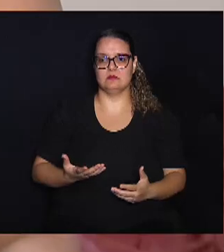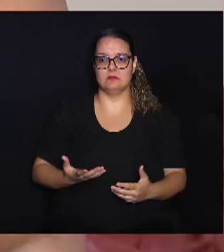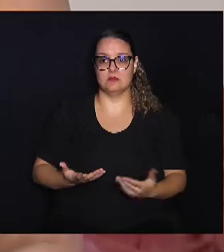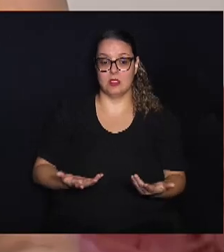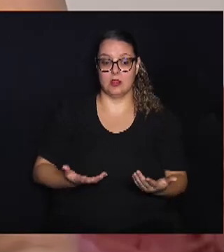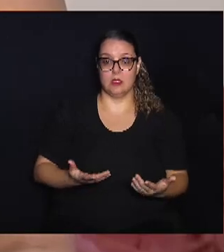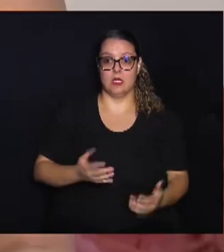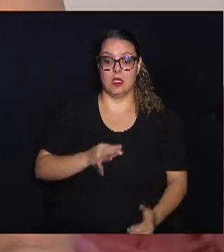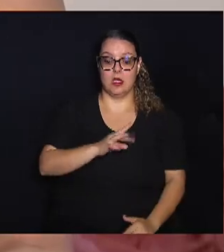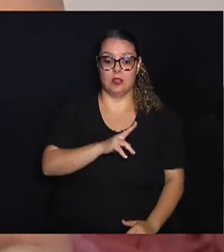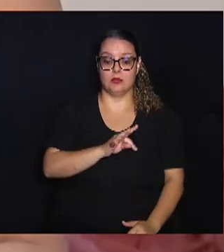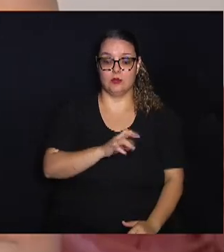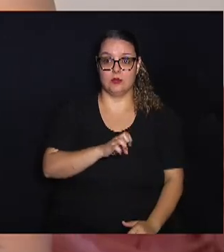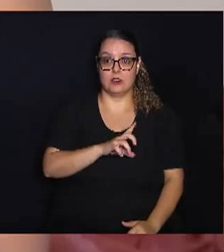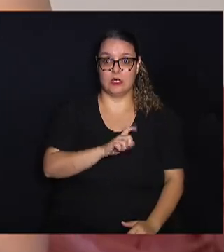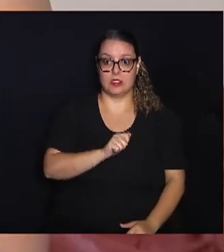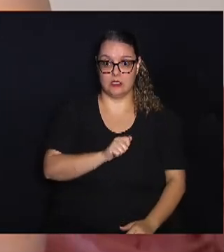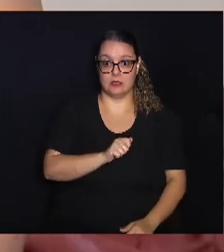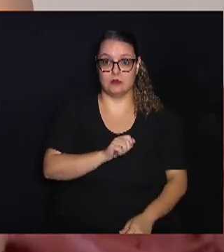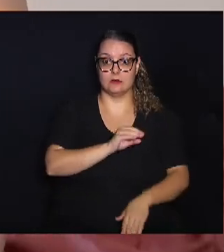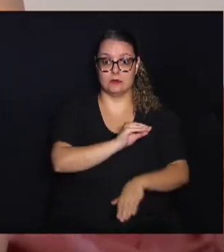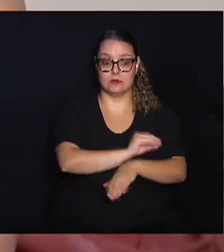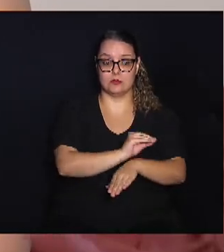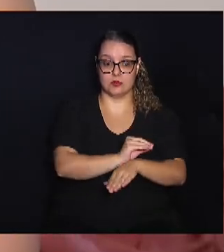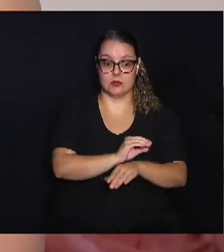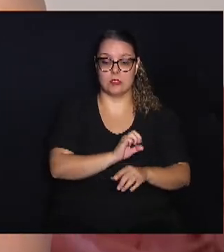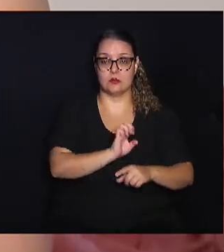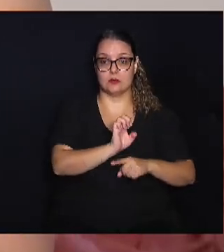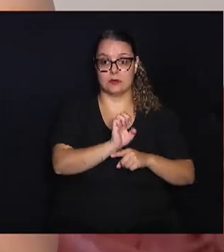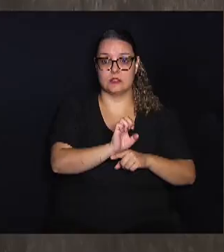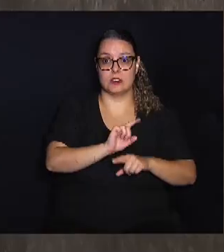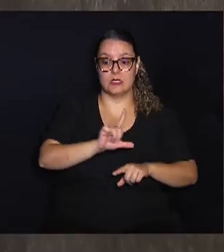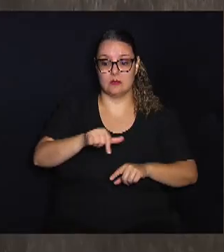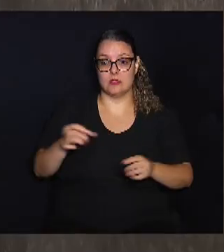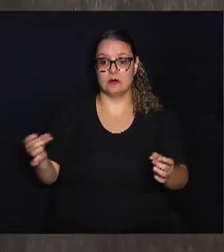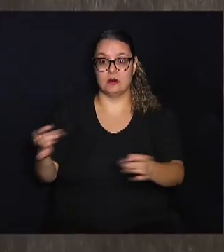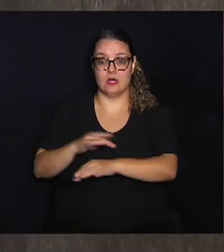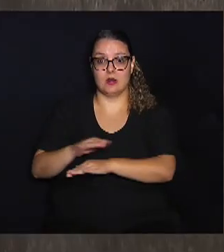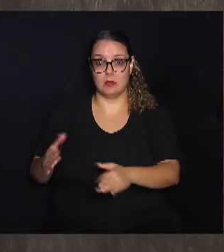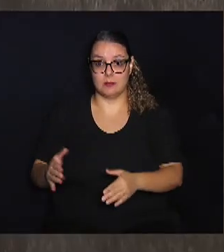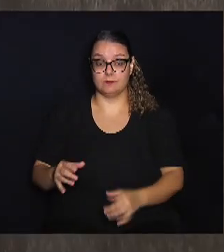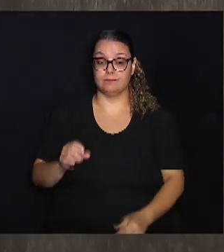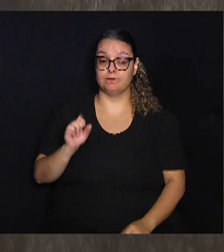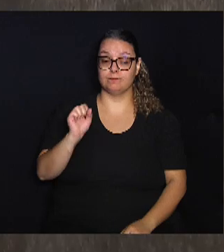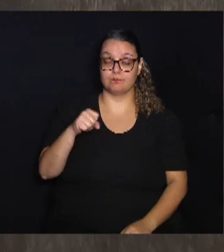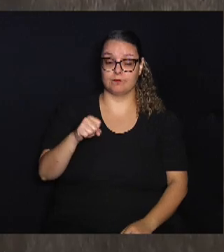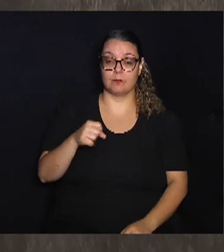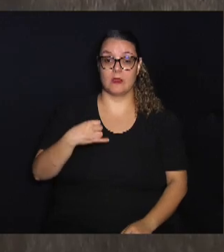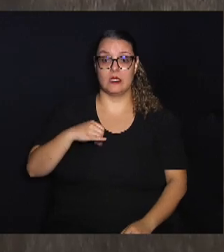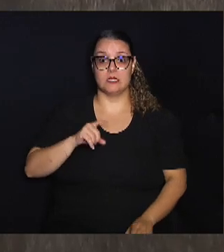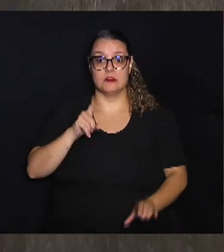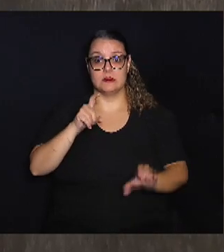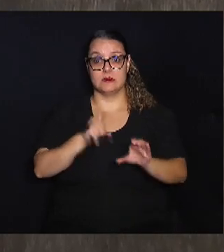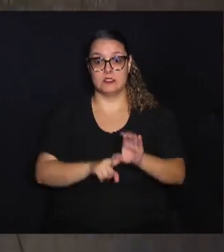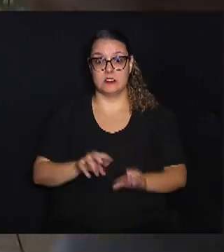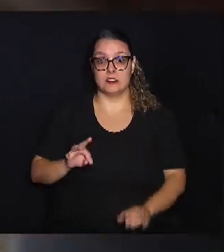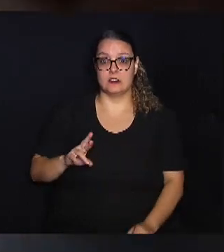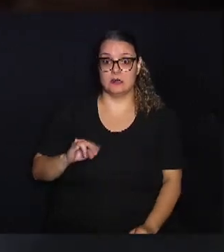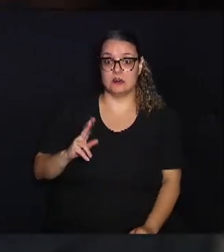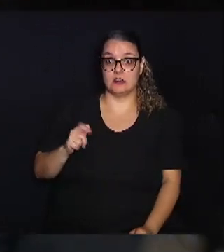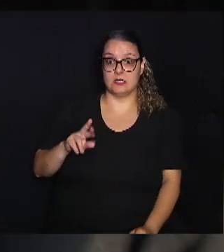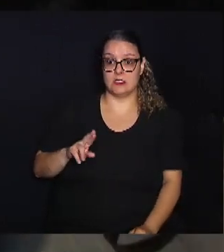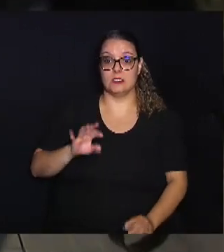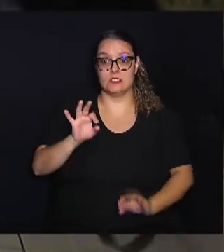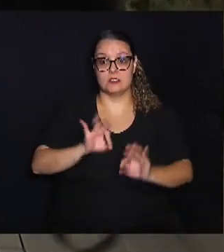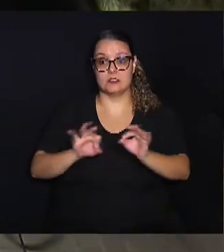a tutela do Estado, né, e essa ruptura depois que acontece. Sim, se depender de trilhar este projeto de